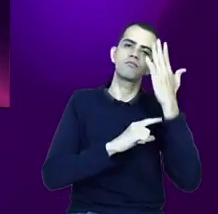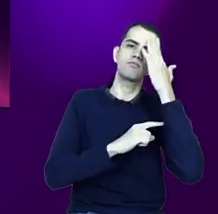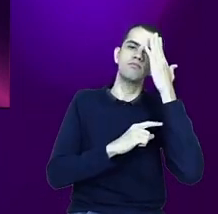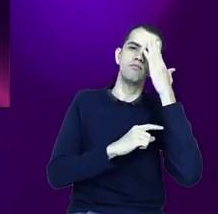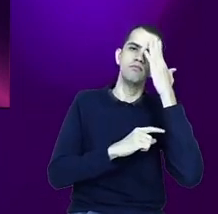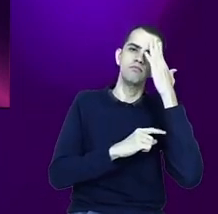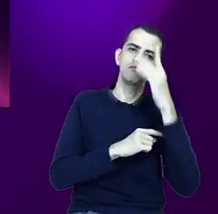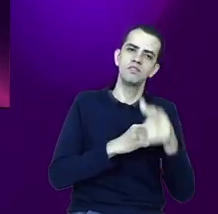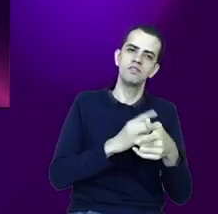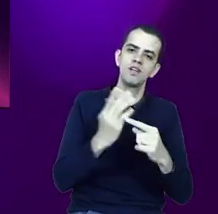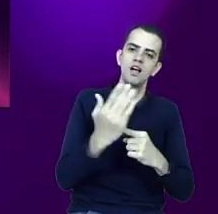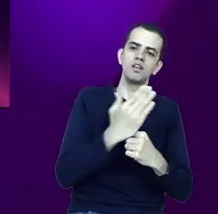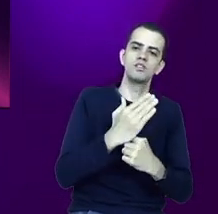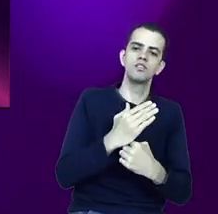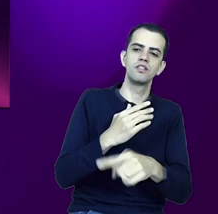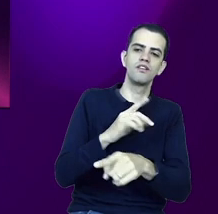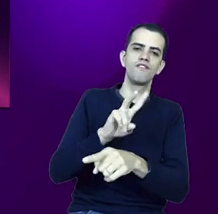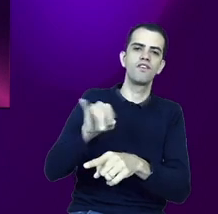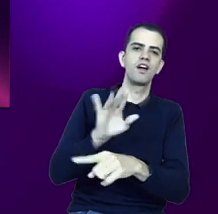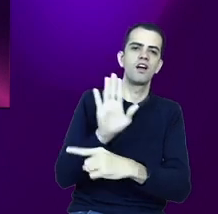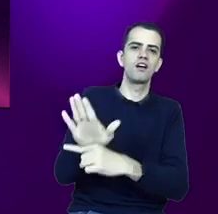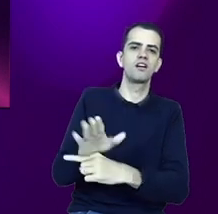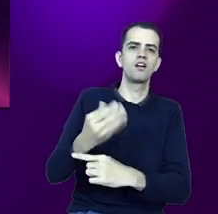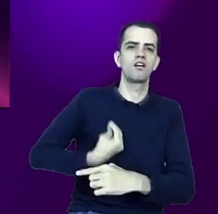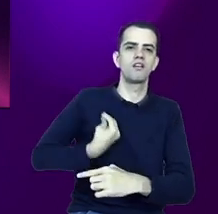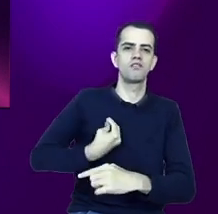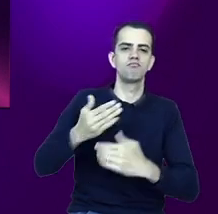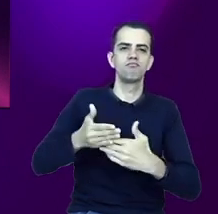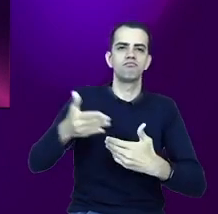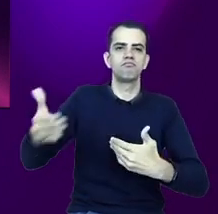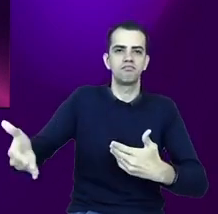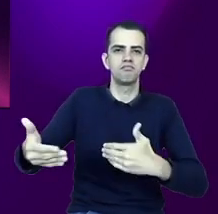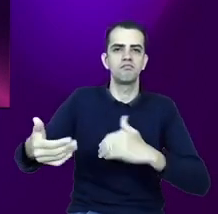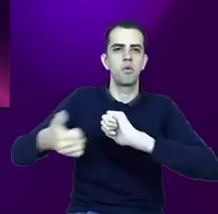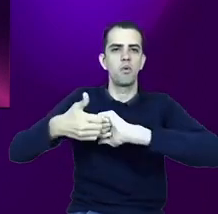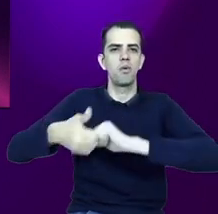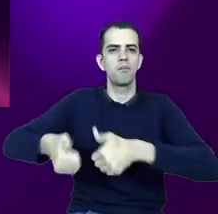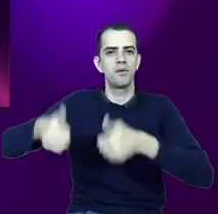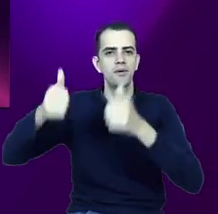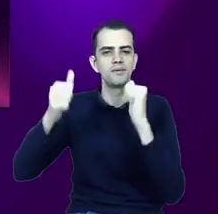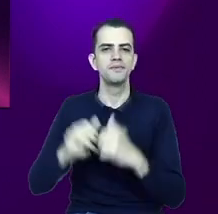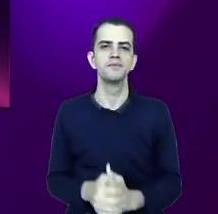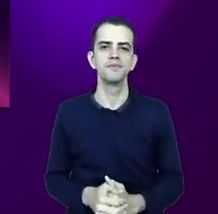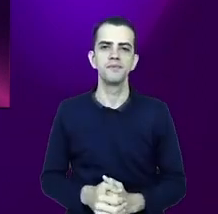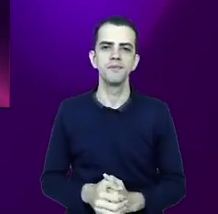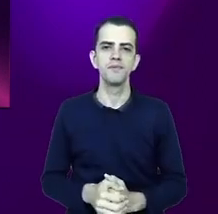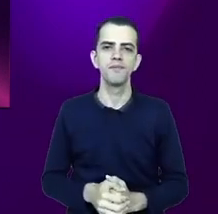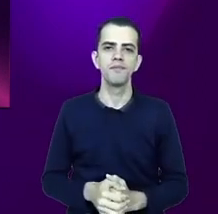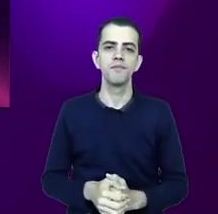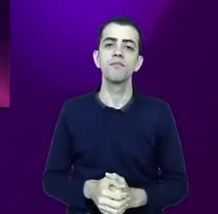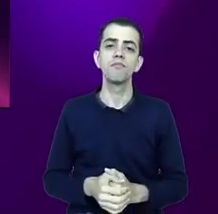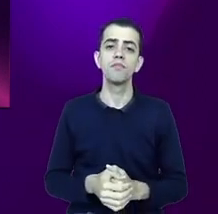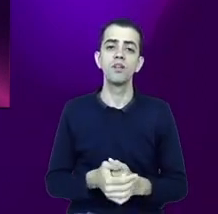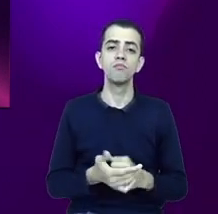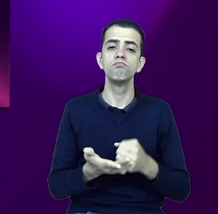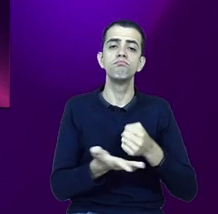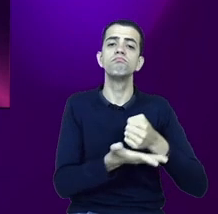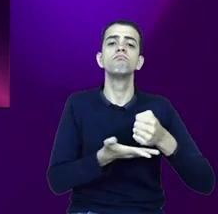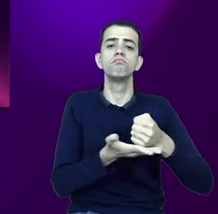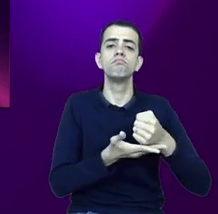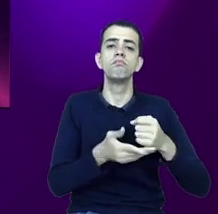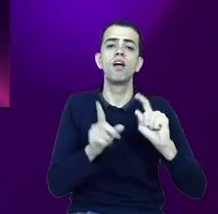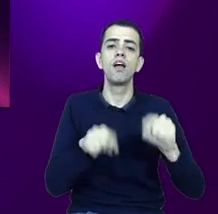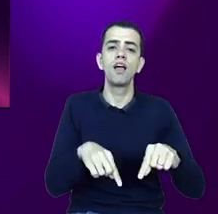diretamente na qualidade de vida e no tempo de sobrevida, né? Então, a base é buscar os